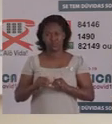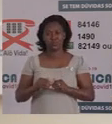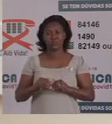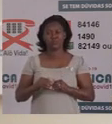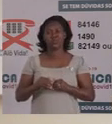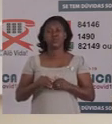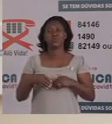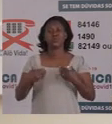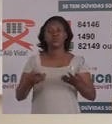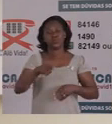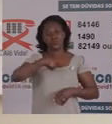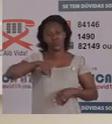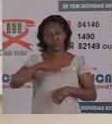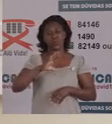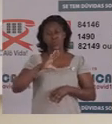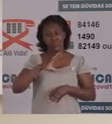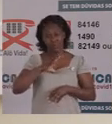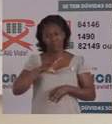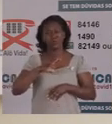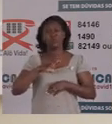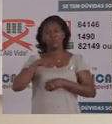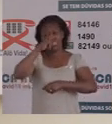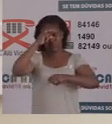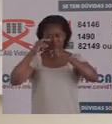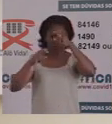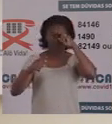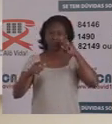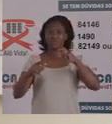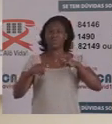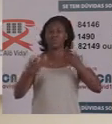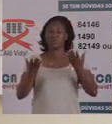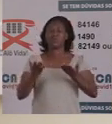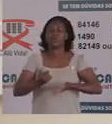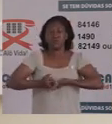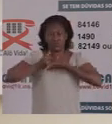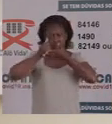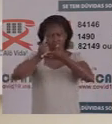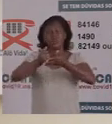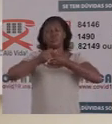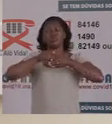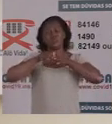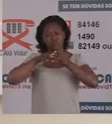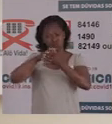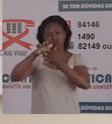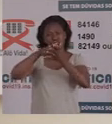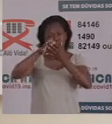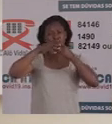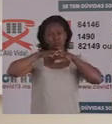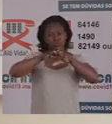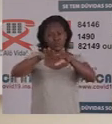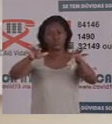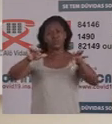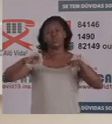Nós também estamos a trabalhar para fortalecer e expandir o sistema de observação comunitária no Distrito de Palma.